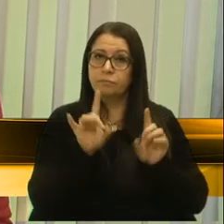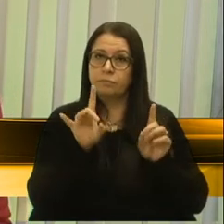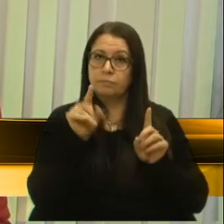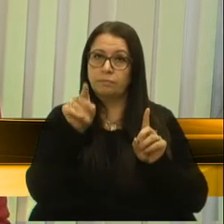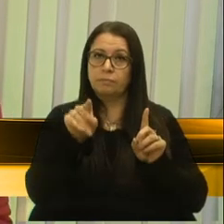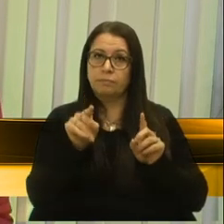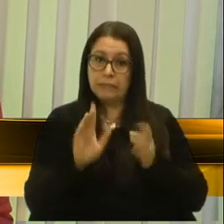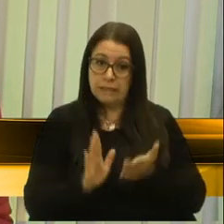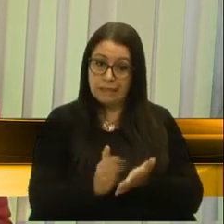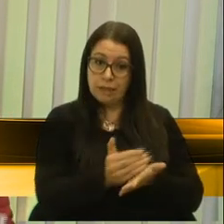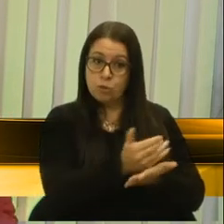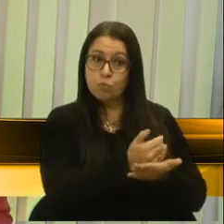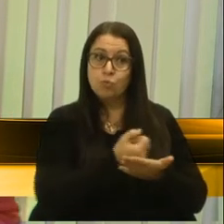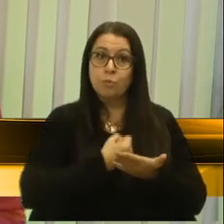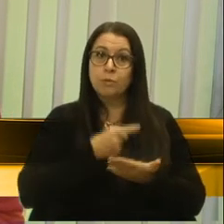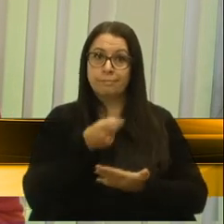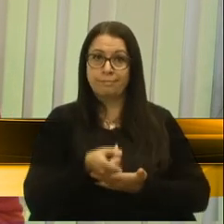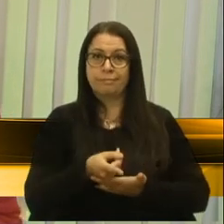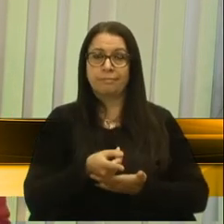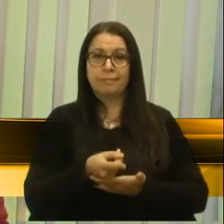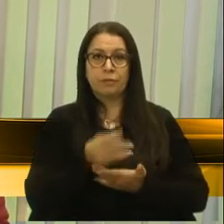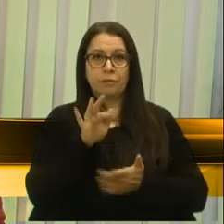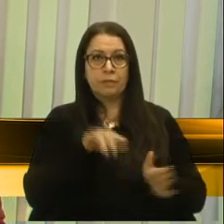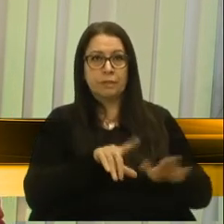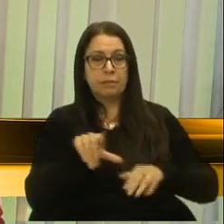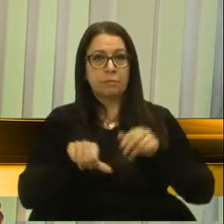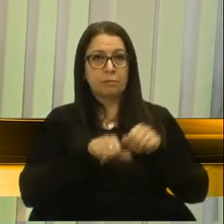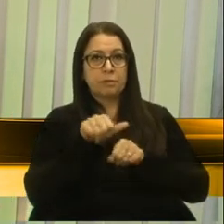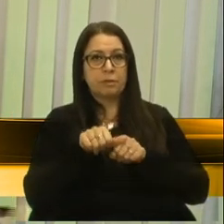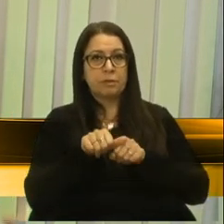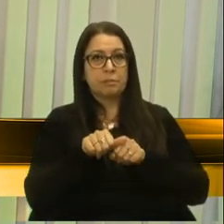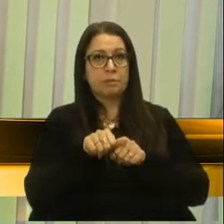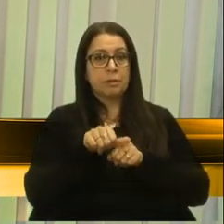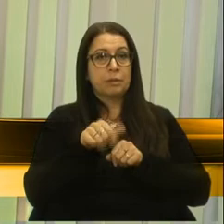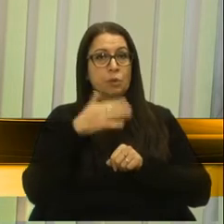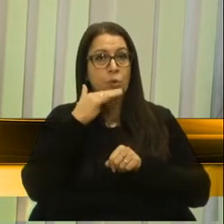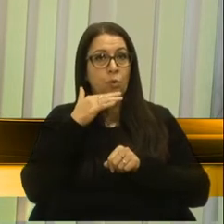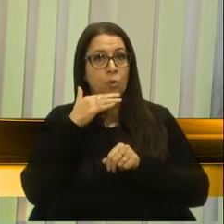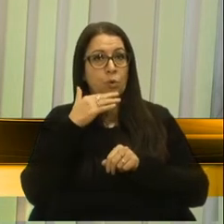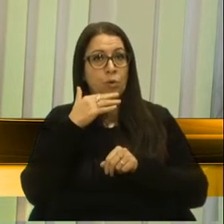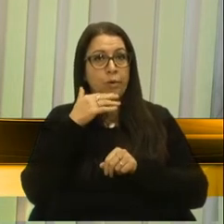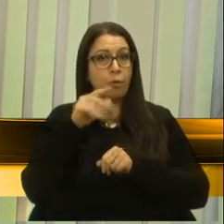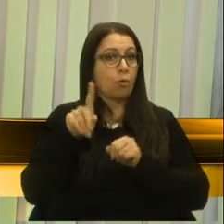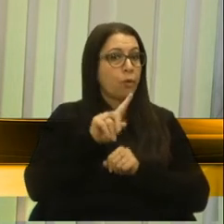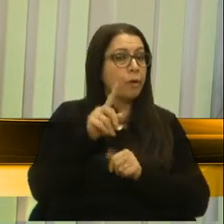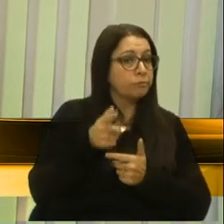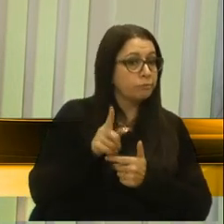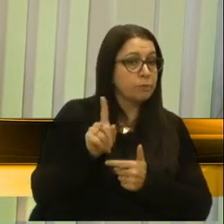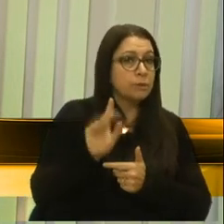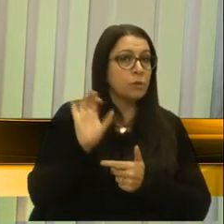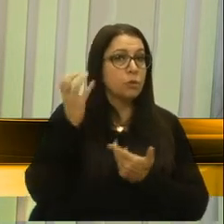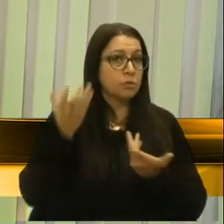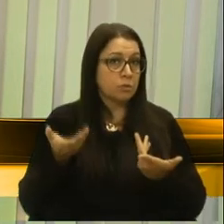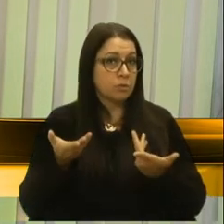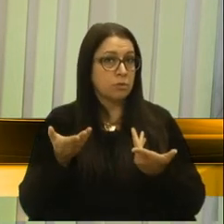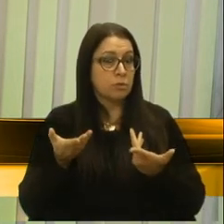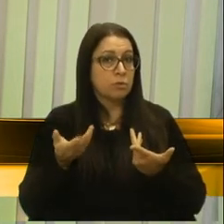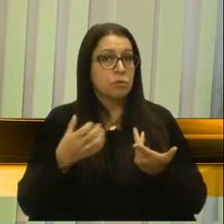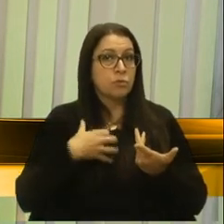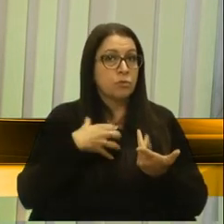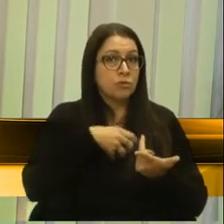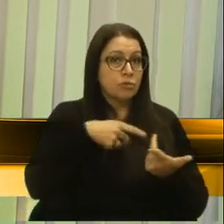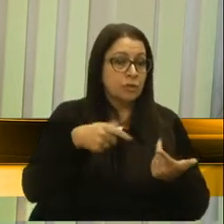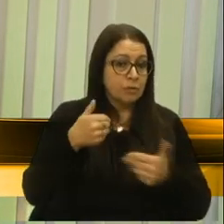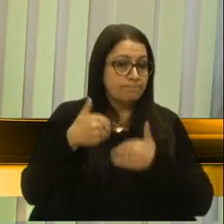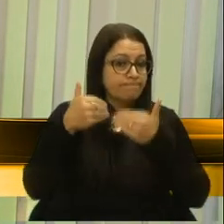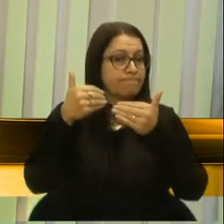esses dados. Então, a gente vai ter agora, no final de semana, essa mudança de bandeira ou não, mas, mesmo que não ocorra, da forma como está